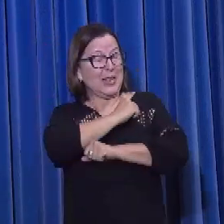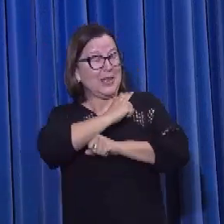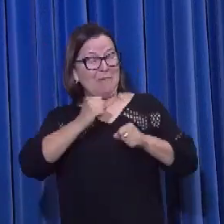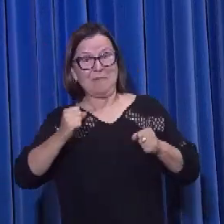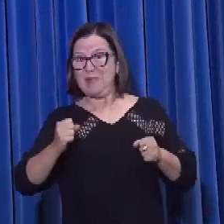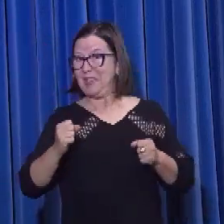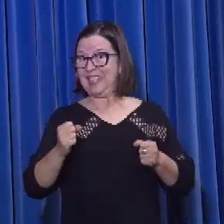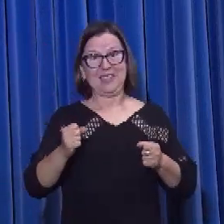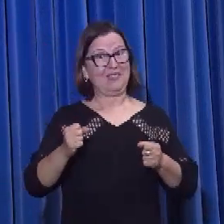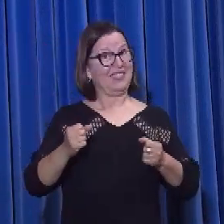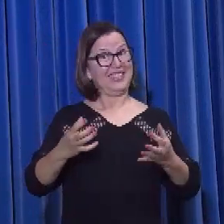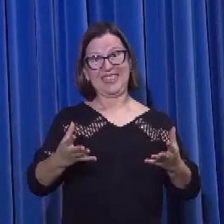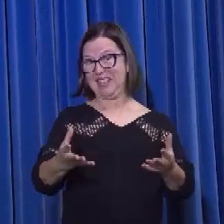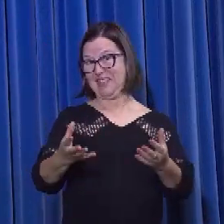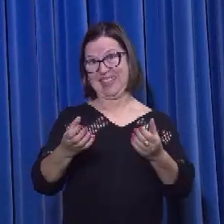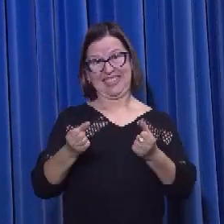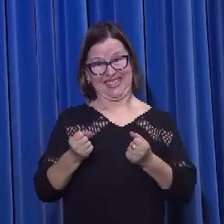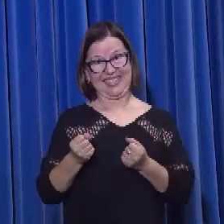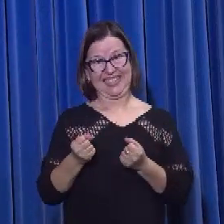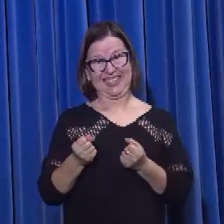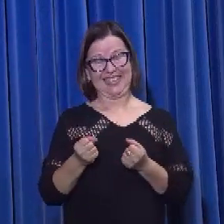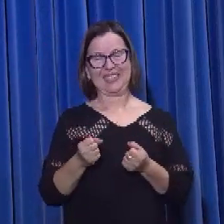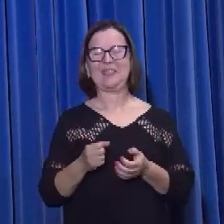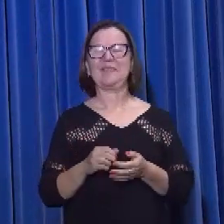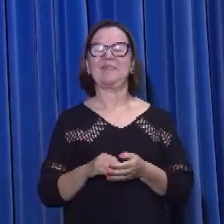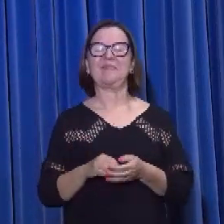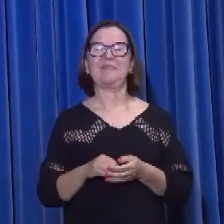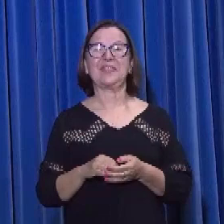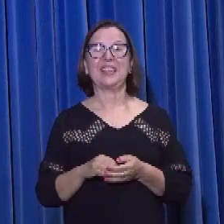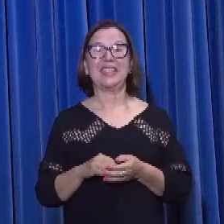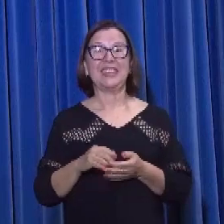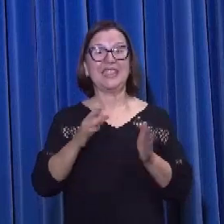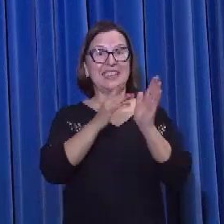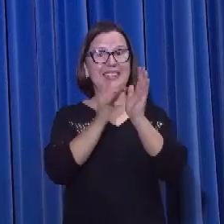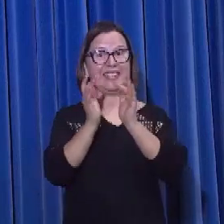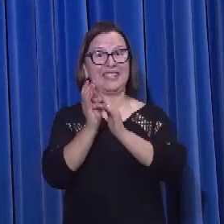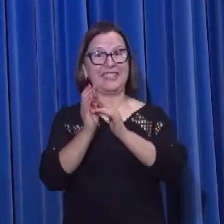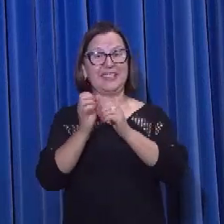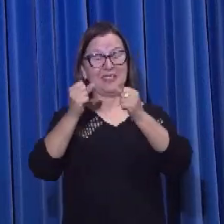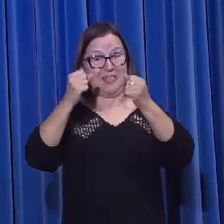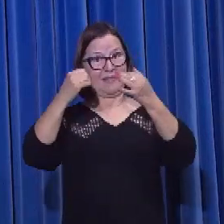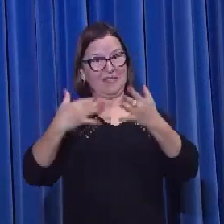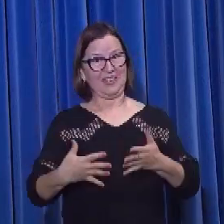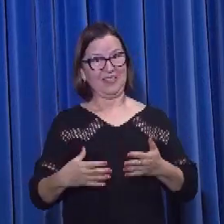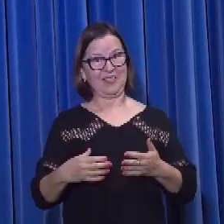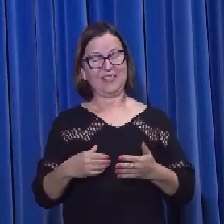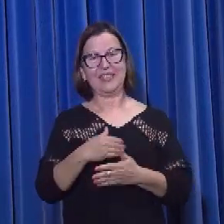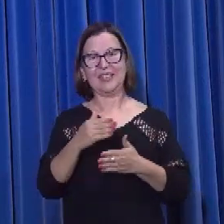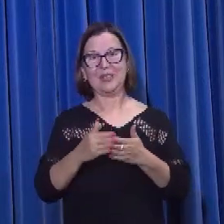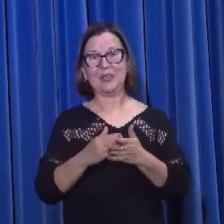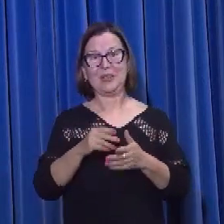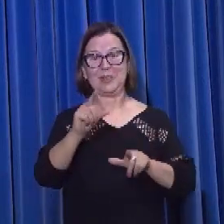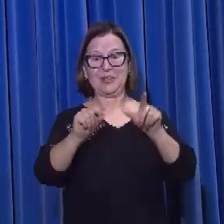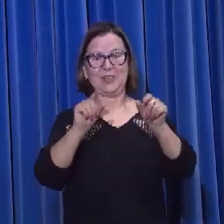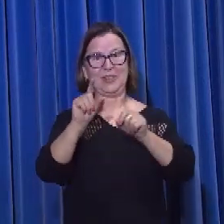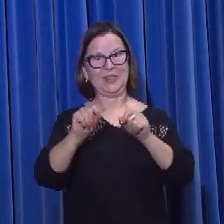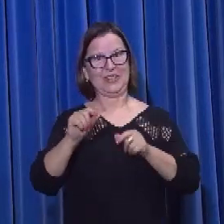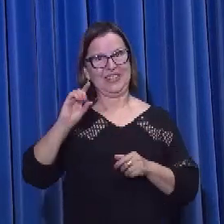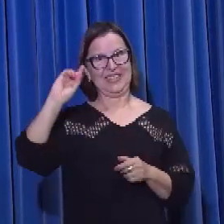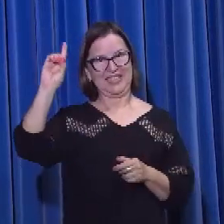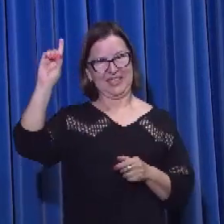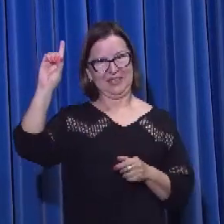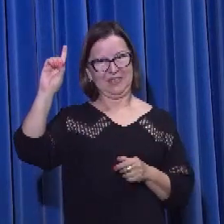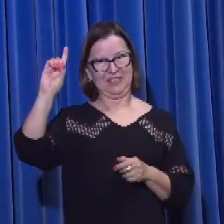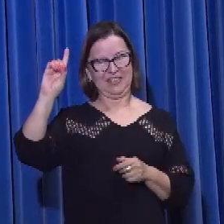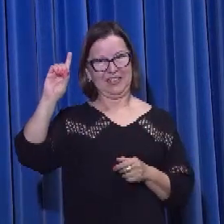Atraído irresistivelmente, Jesus explicou que todos os eleitos de Deus, aqui identificado como